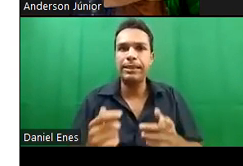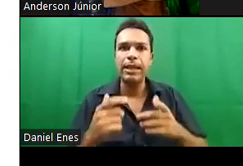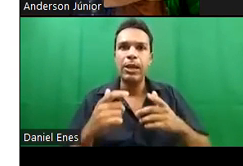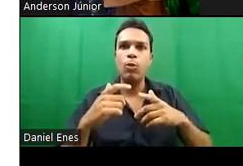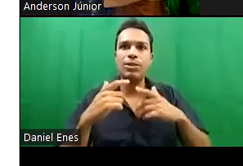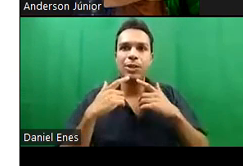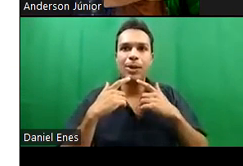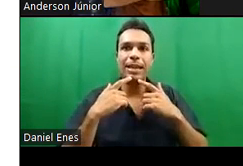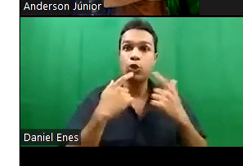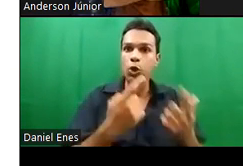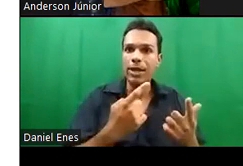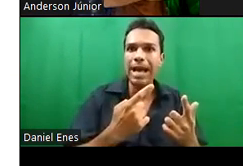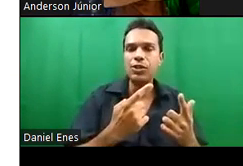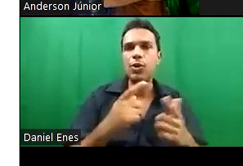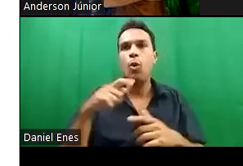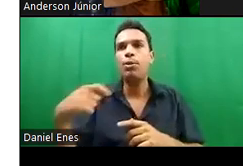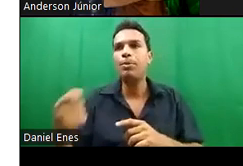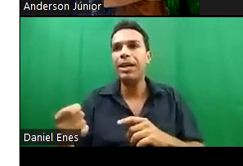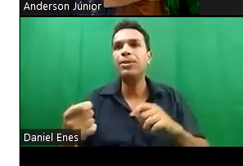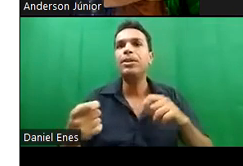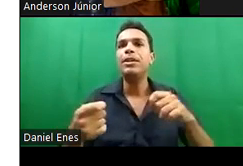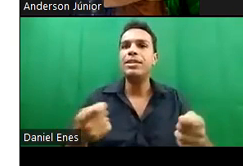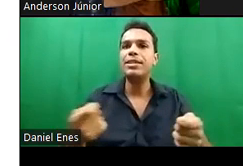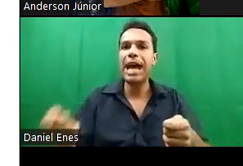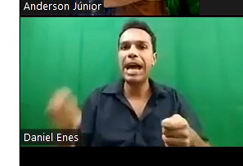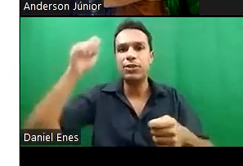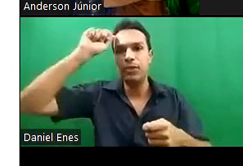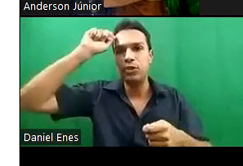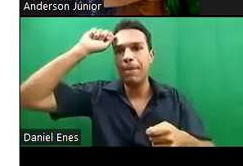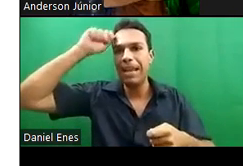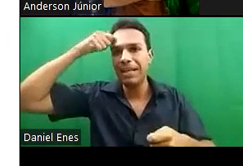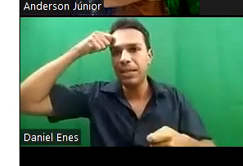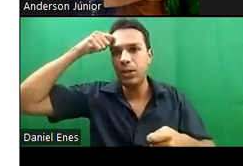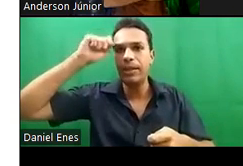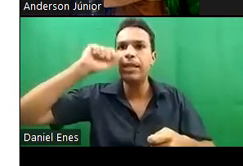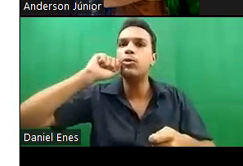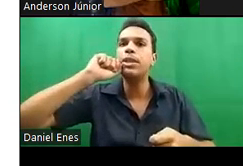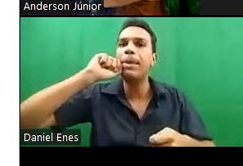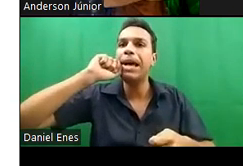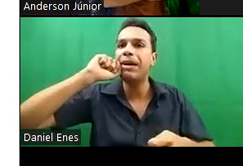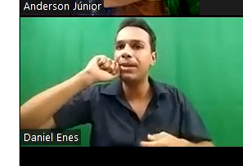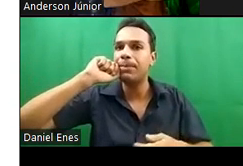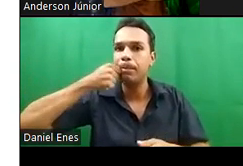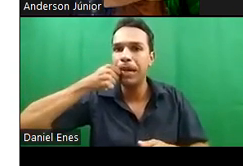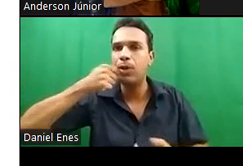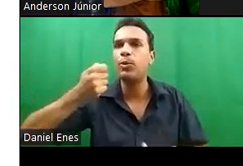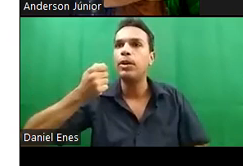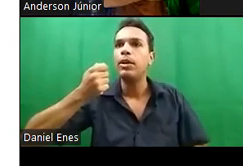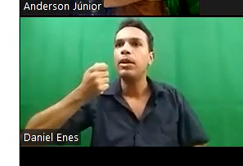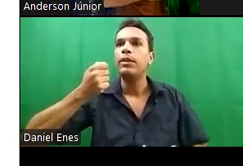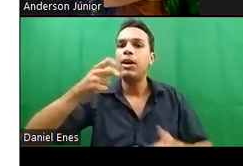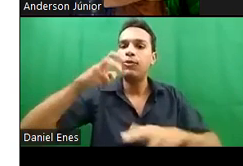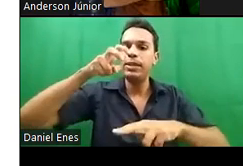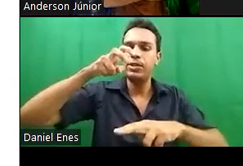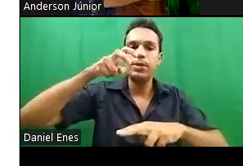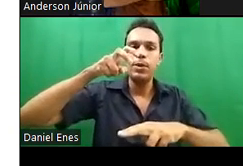aqui como sendo elas orais ou por meio de sinais. Eu fiz uma palavra aqui, ó, negro, outra palavra, pão,